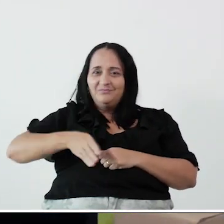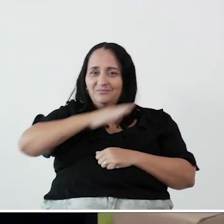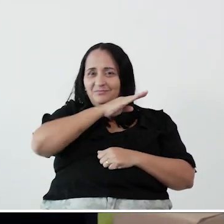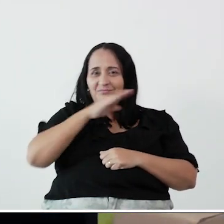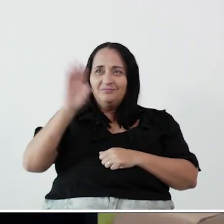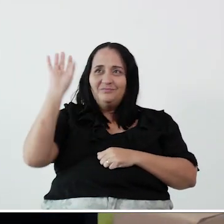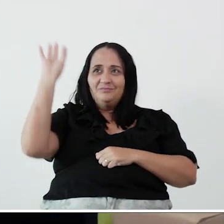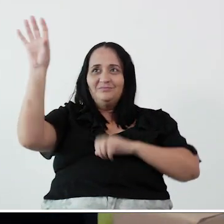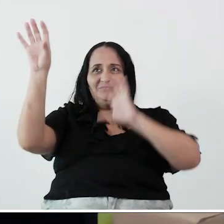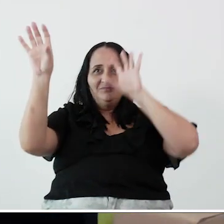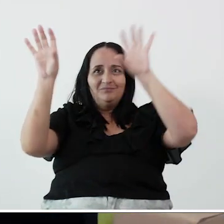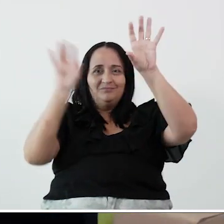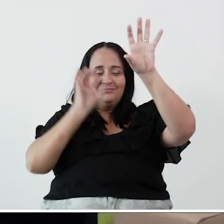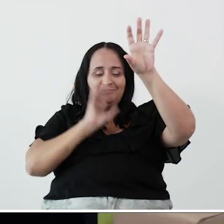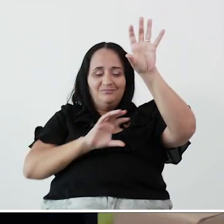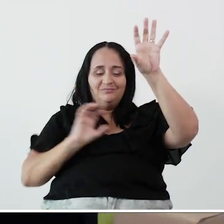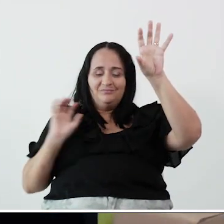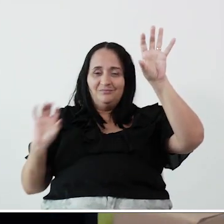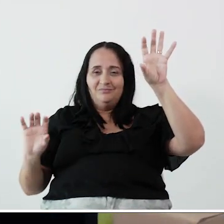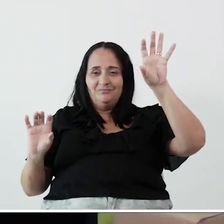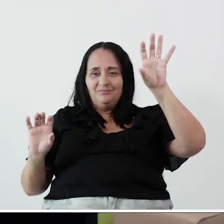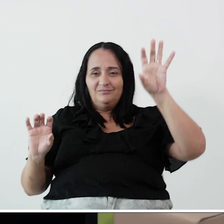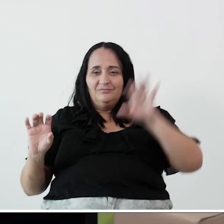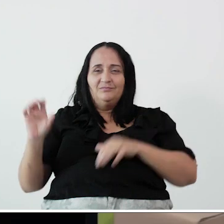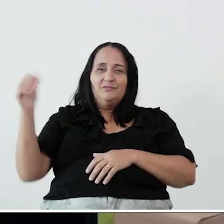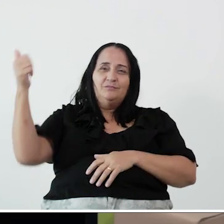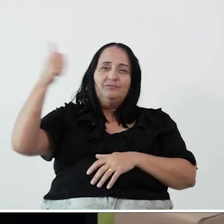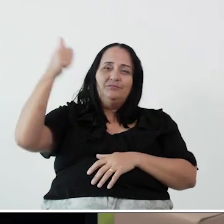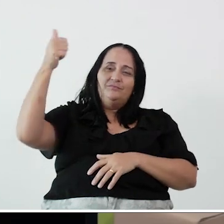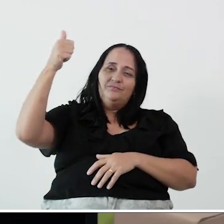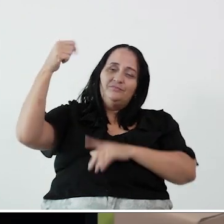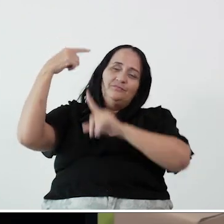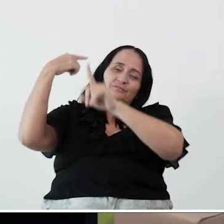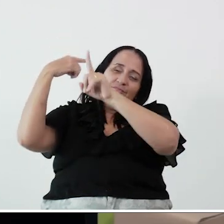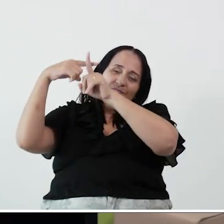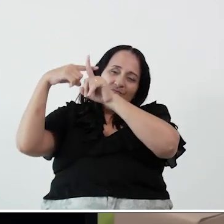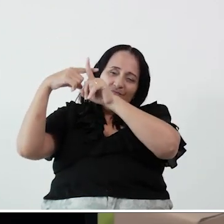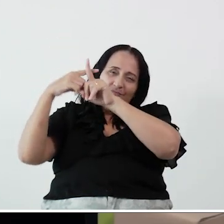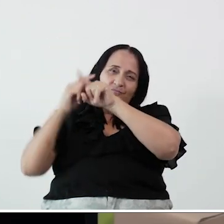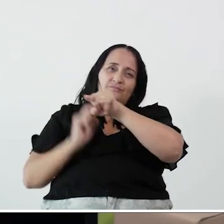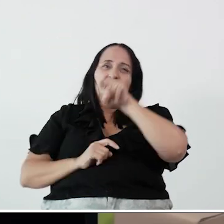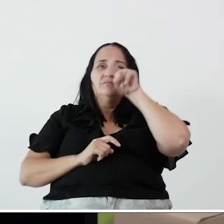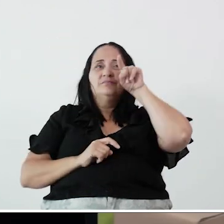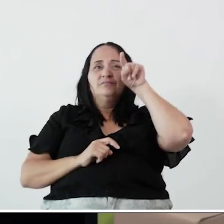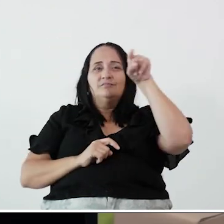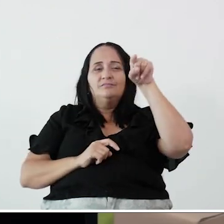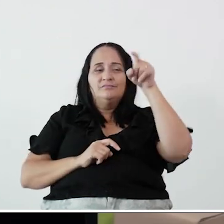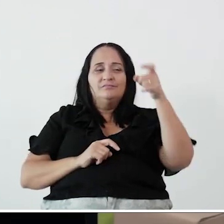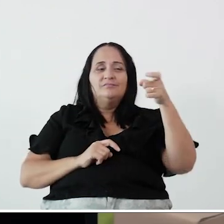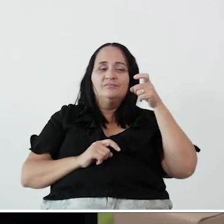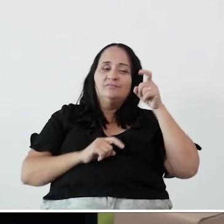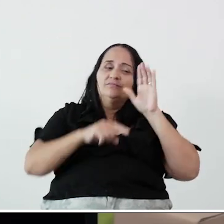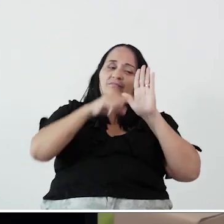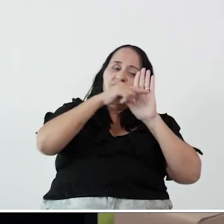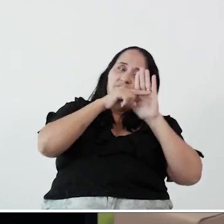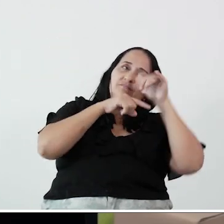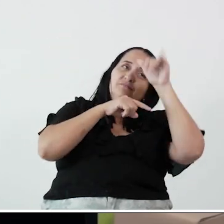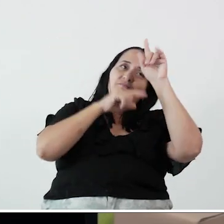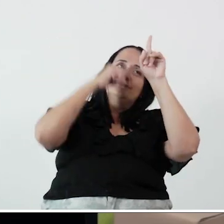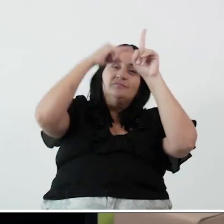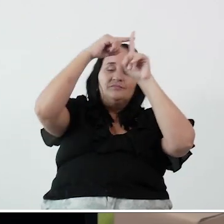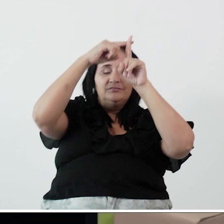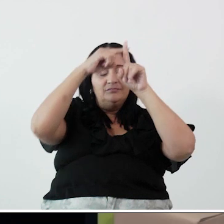primeiro quadrante, todas as coordenadas são positivas. No segundo quadrante, o x é negativo e o y